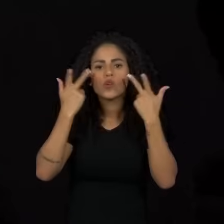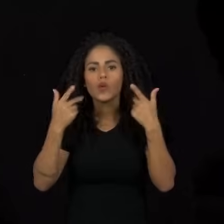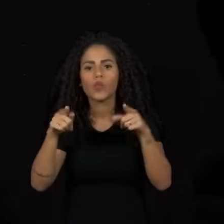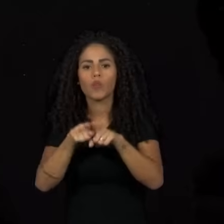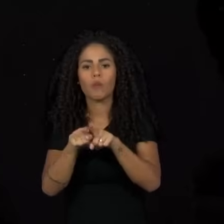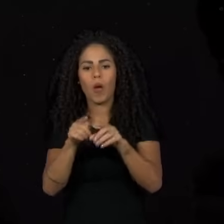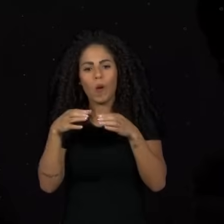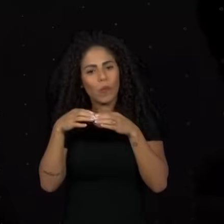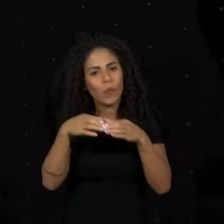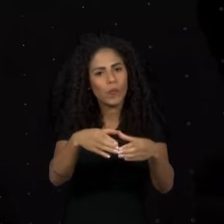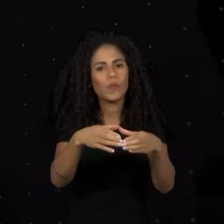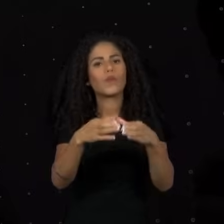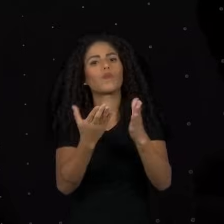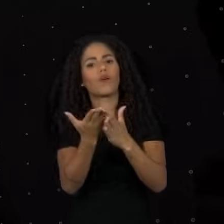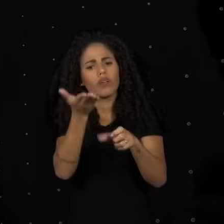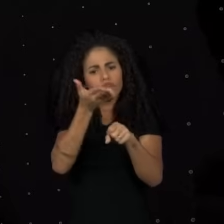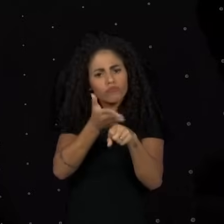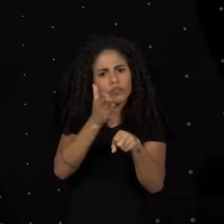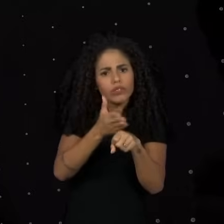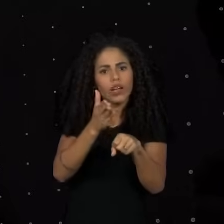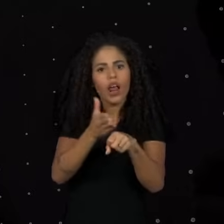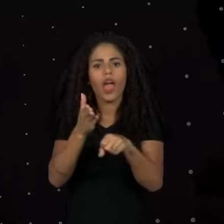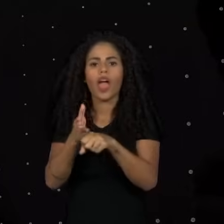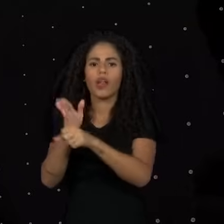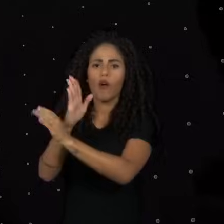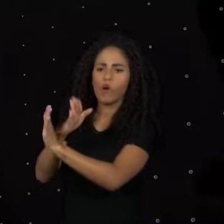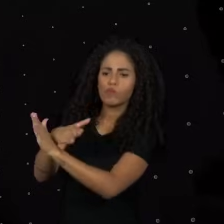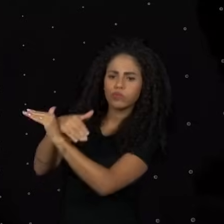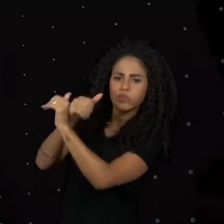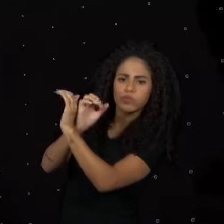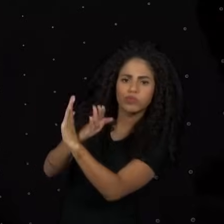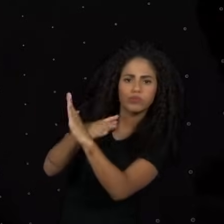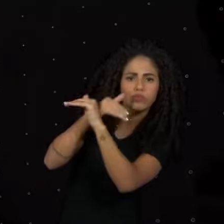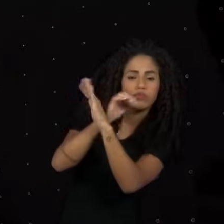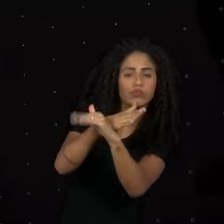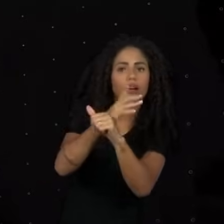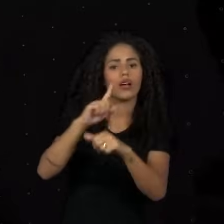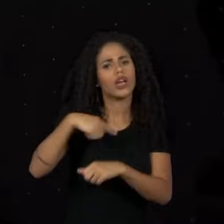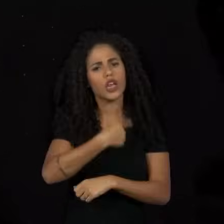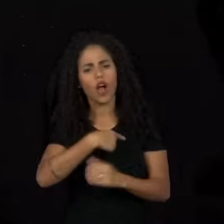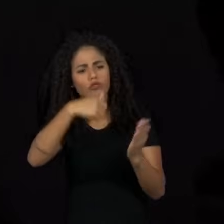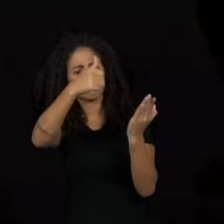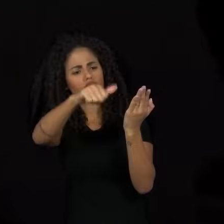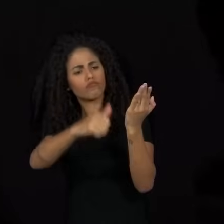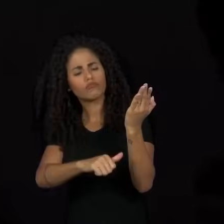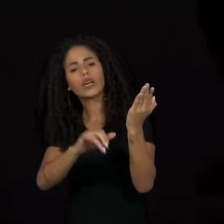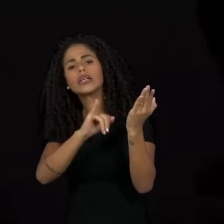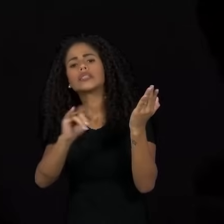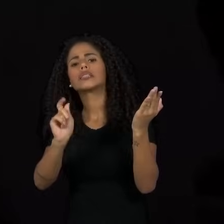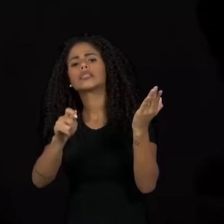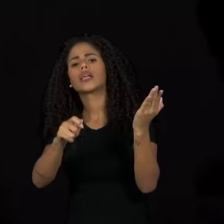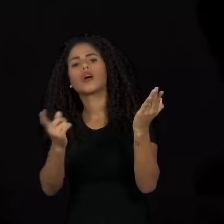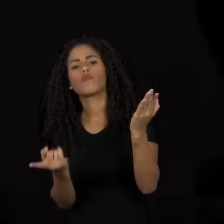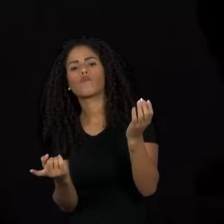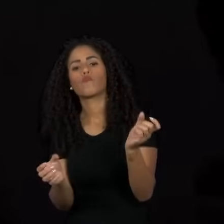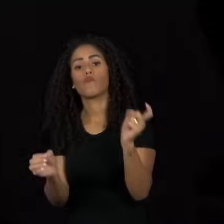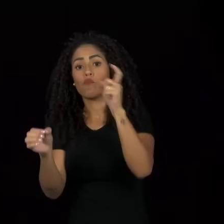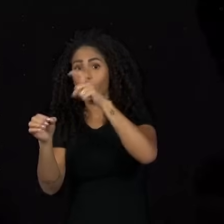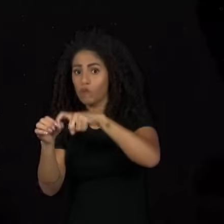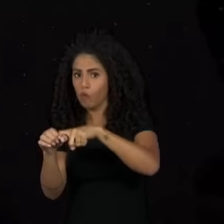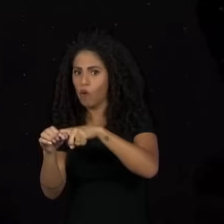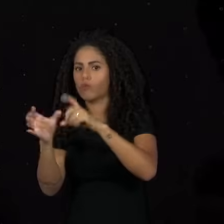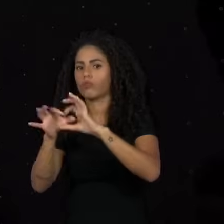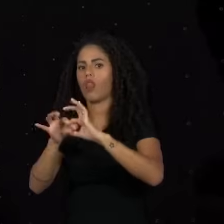bando, eles treinam um voo e aí sim a gente, veterinário, a gente avalia se esse animal tem condição de ir para a vida livre ou